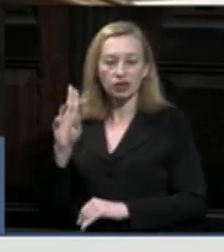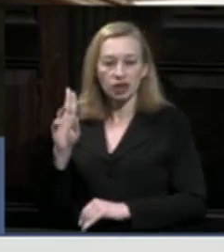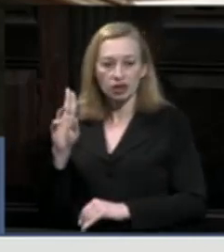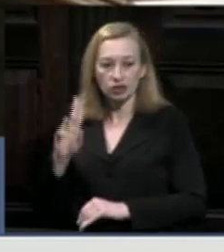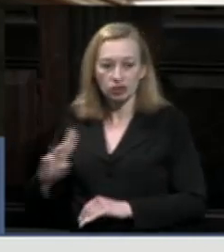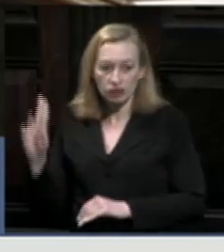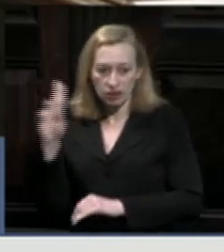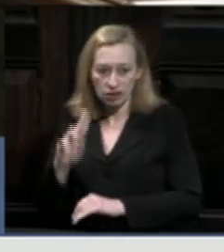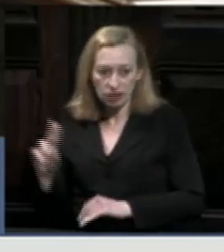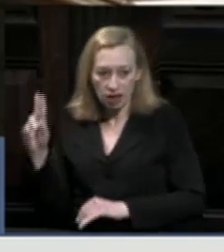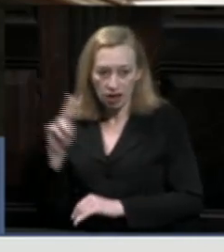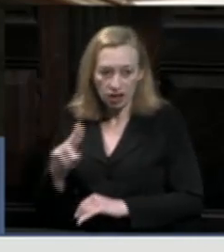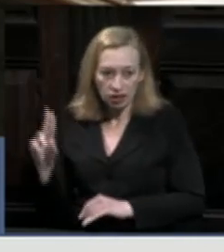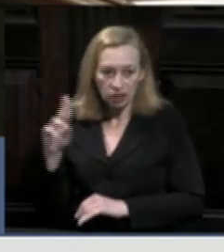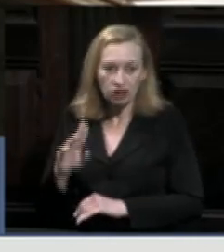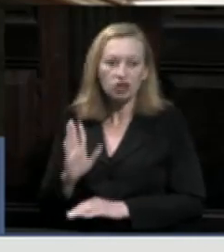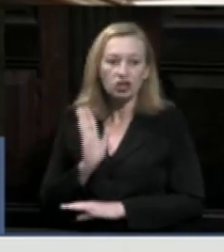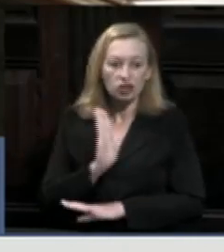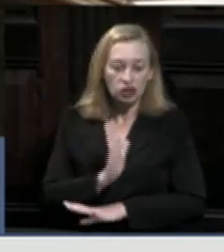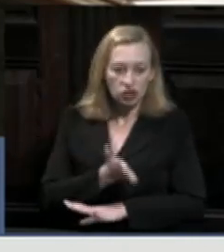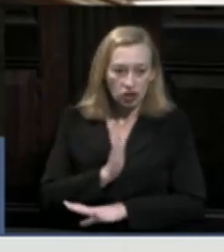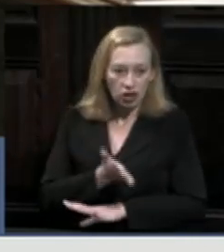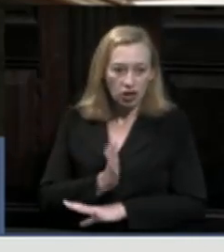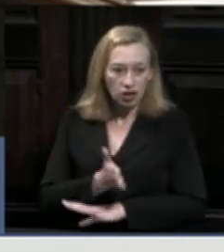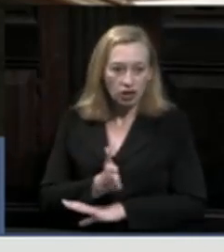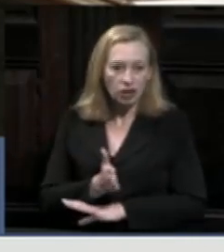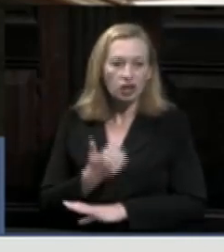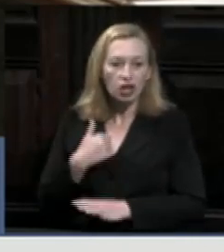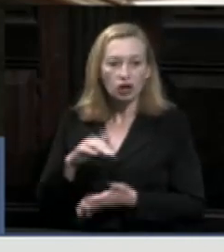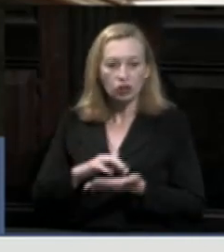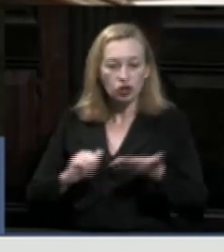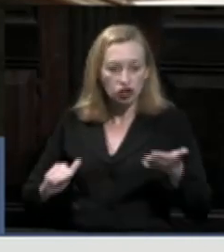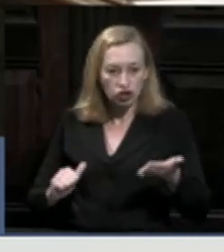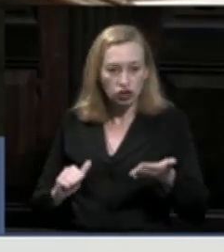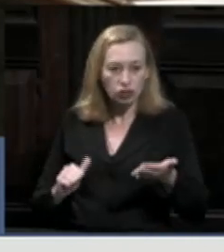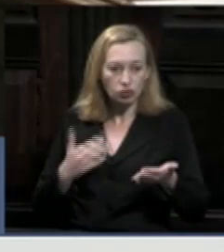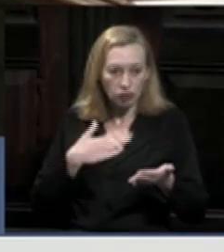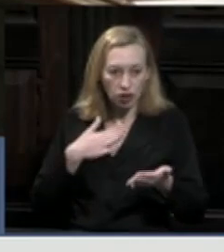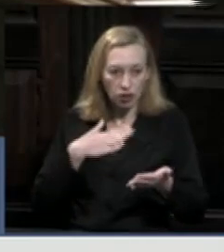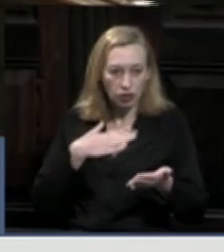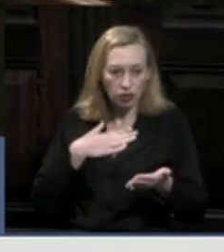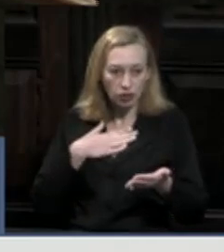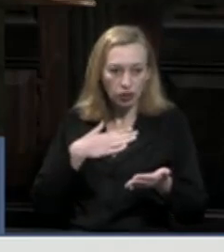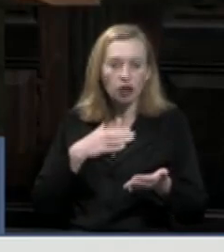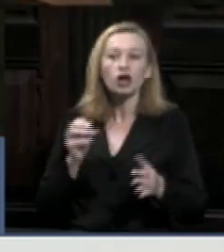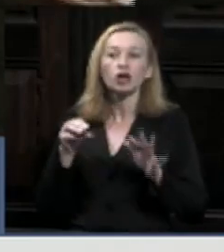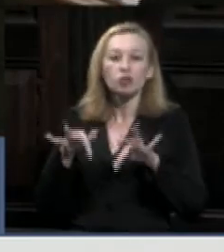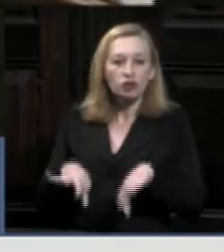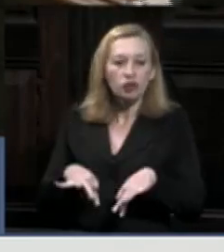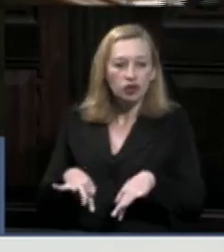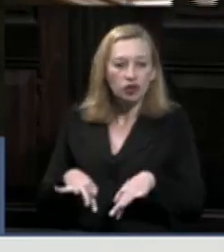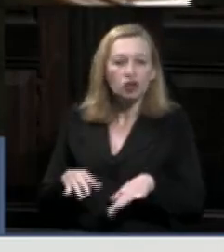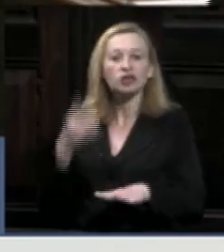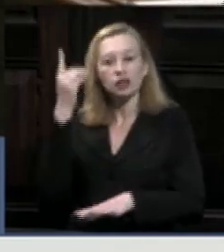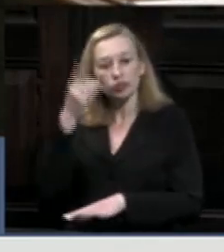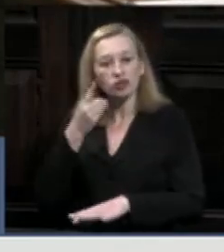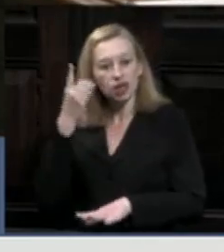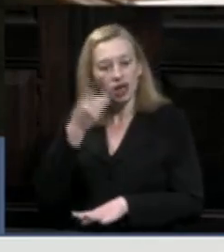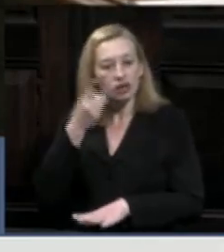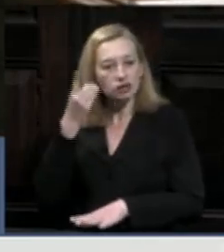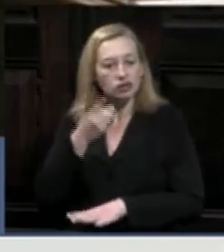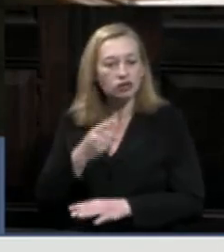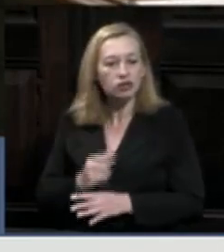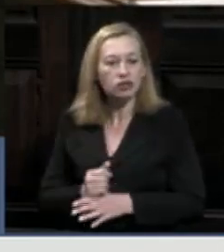no substitutivo já está entendido vai entrar eu retiro destaque presidente e por fim deputados detalhes o